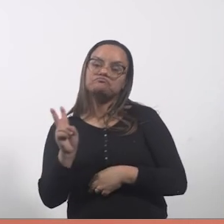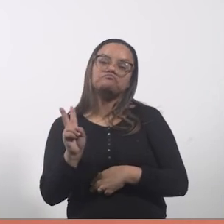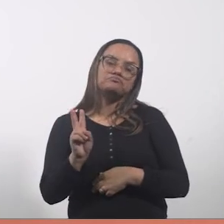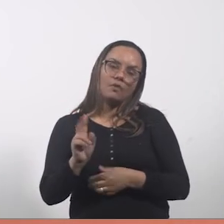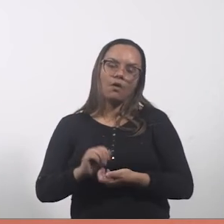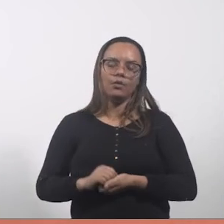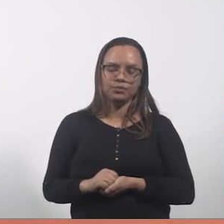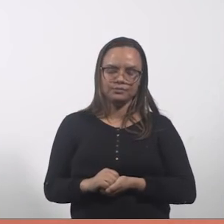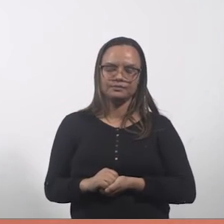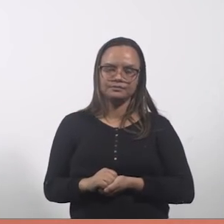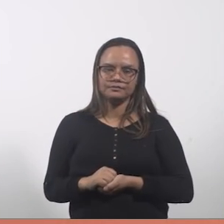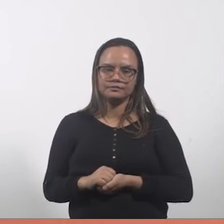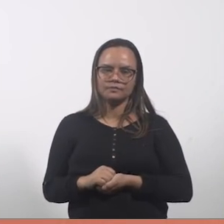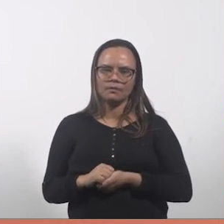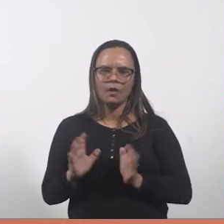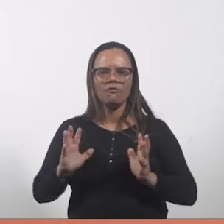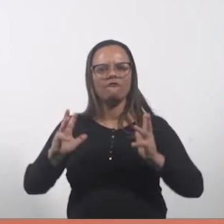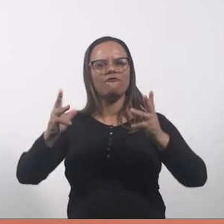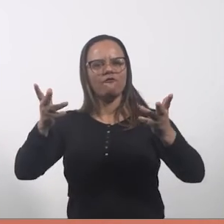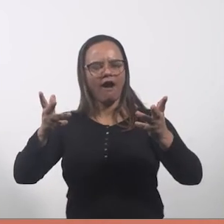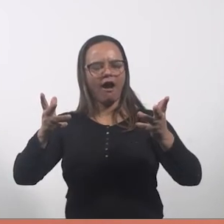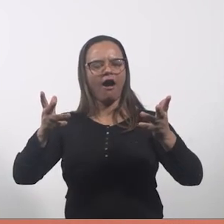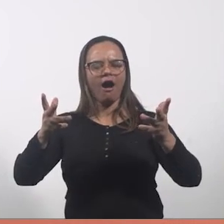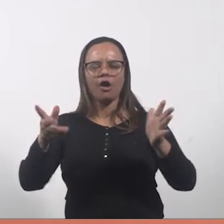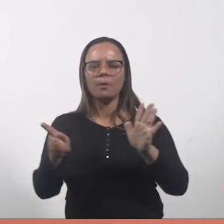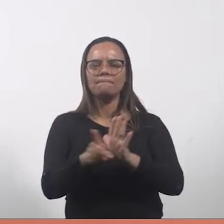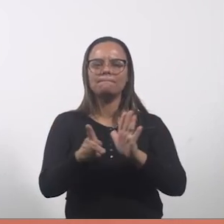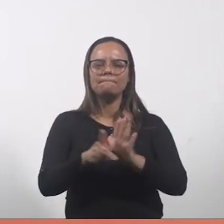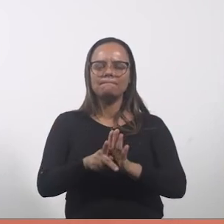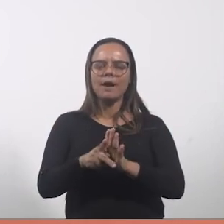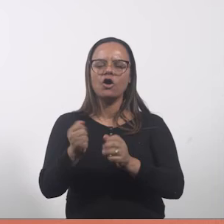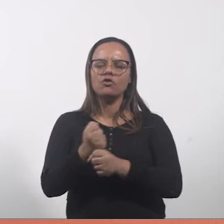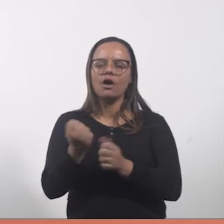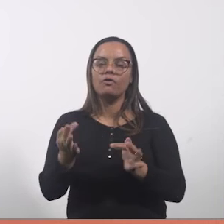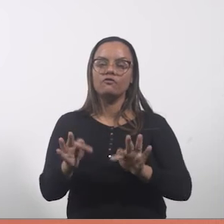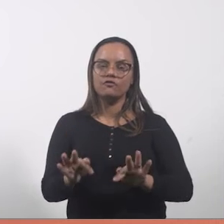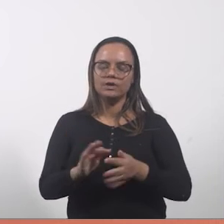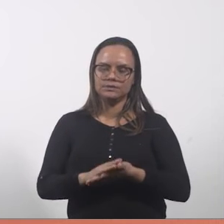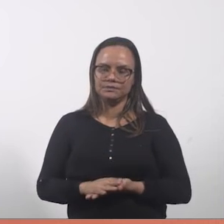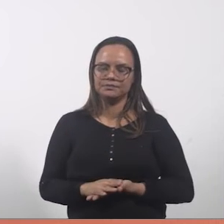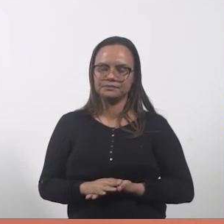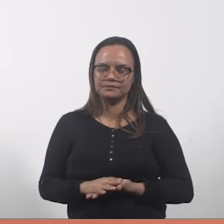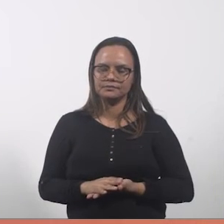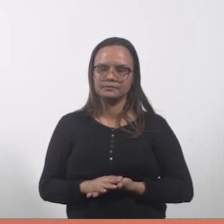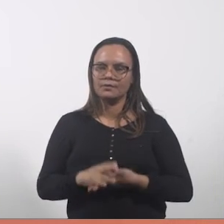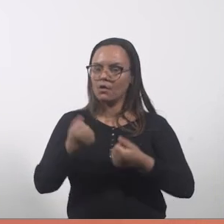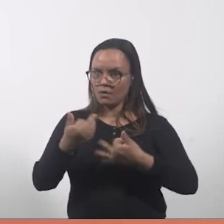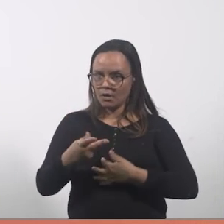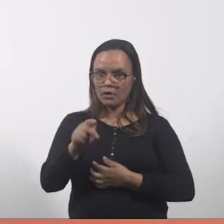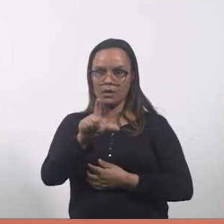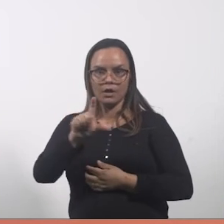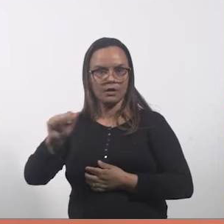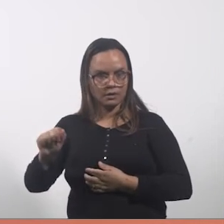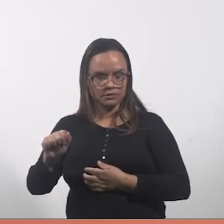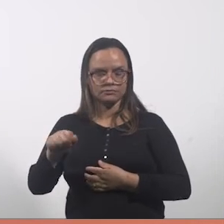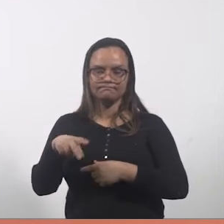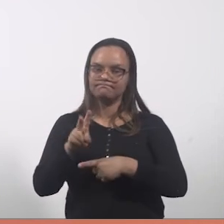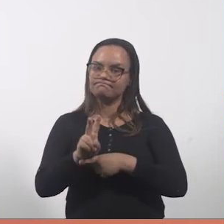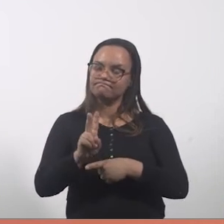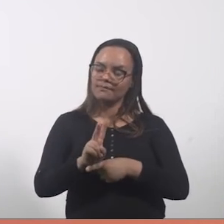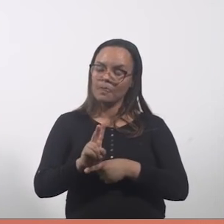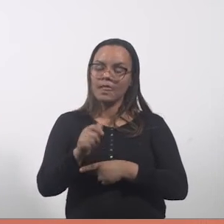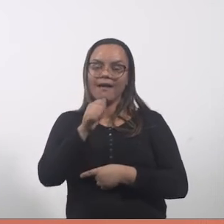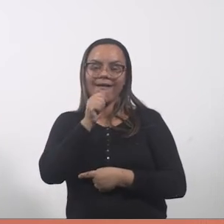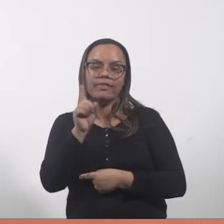relação às festas do final de ano. De qualquer maneira, né, como disse a doutora Paula, as medidas não farmacológicas